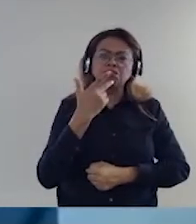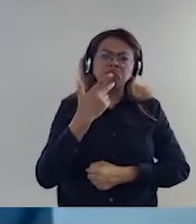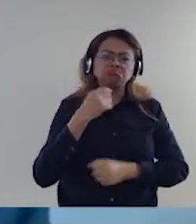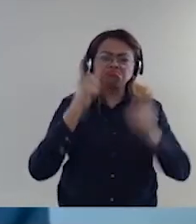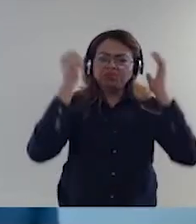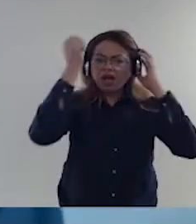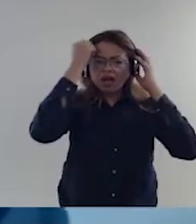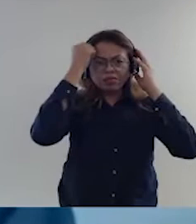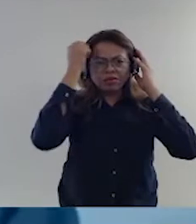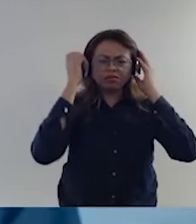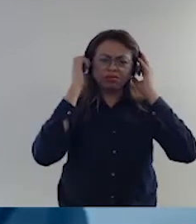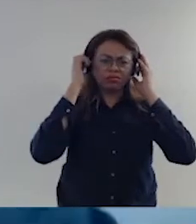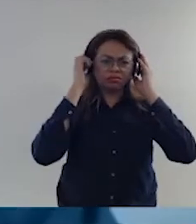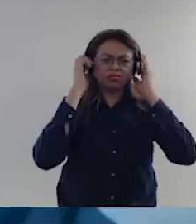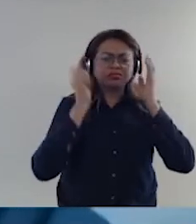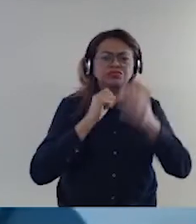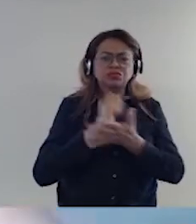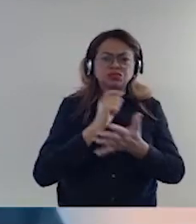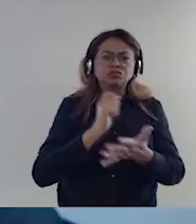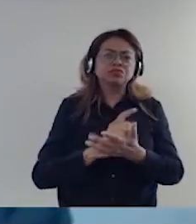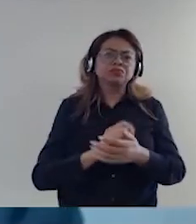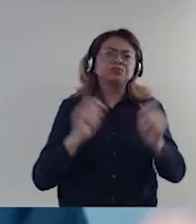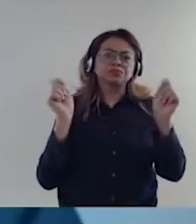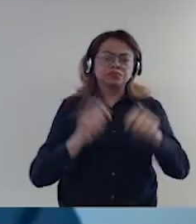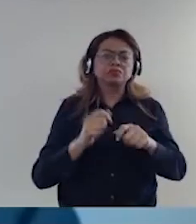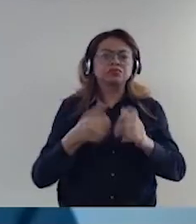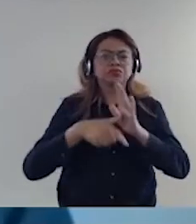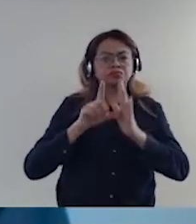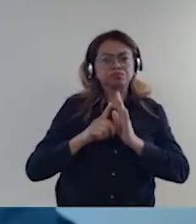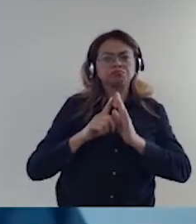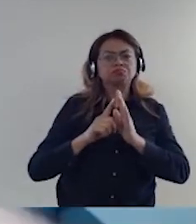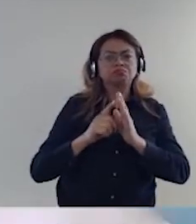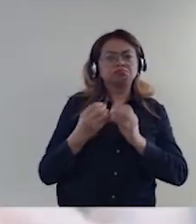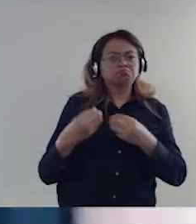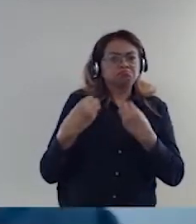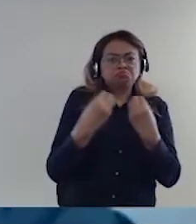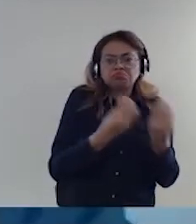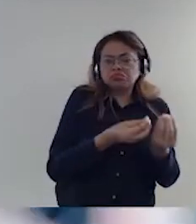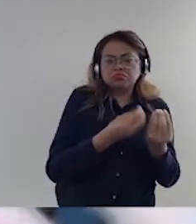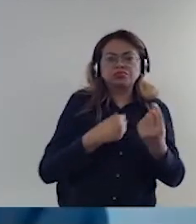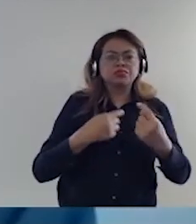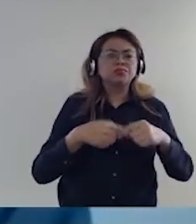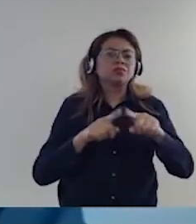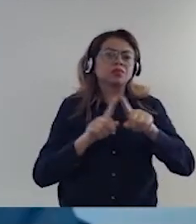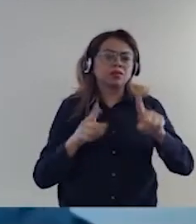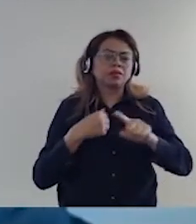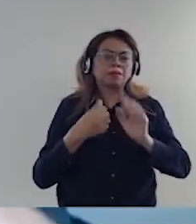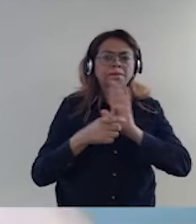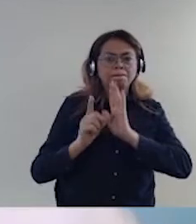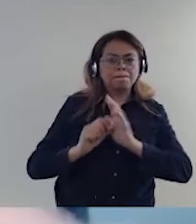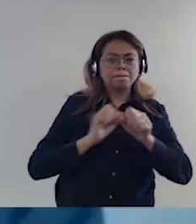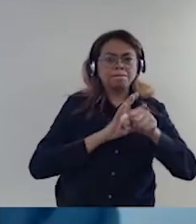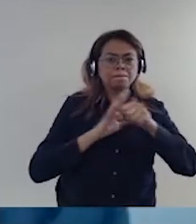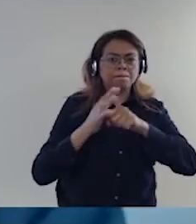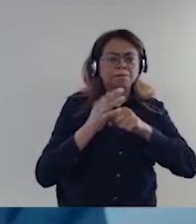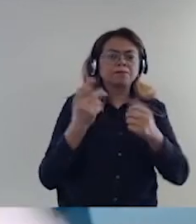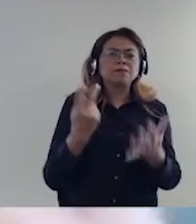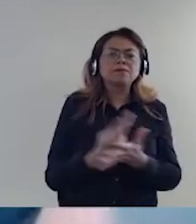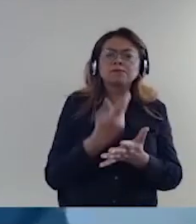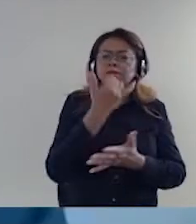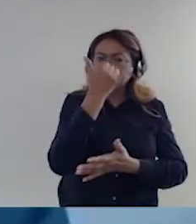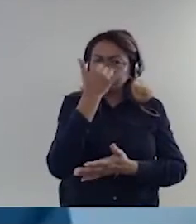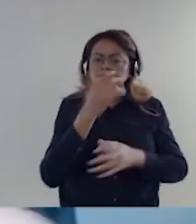mesmo assim, quero lhes dizer que, no âmbito da pandemia, as próprias relações de consumo e a forma